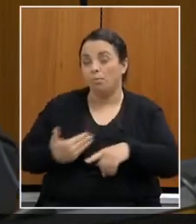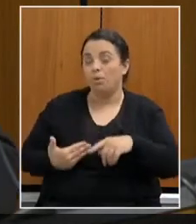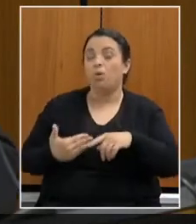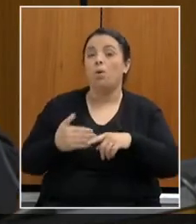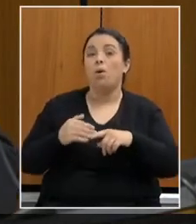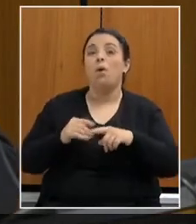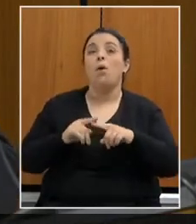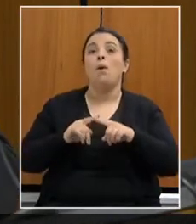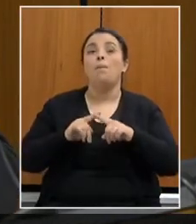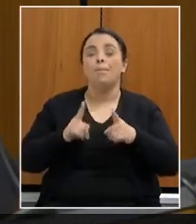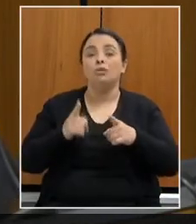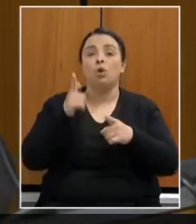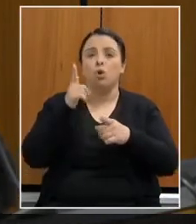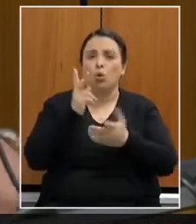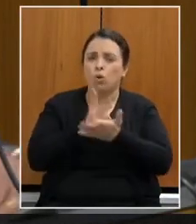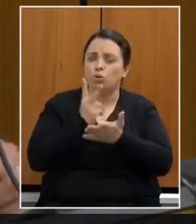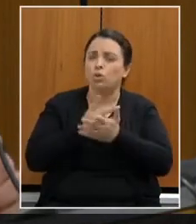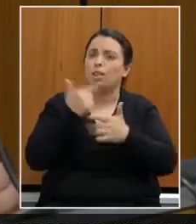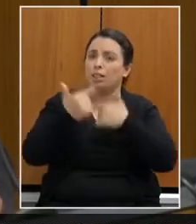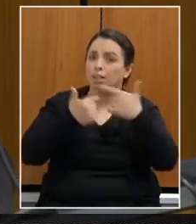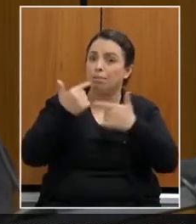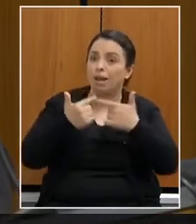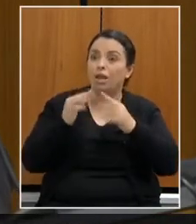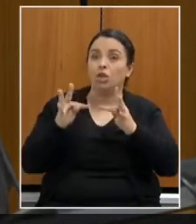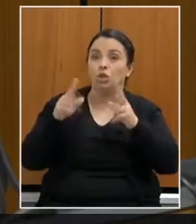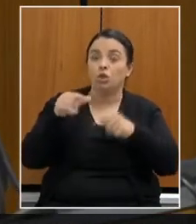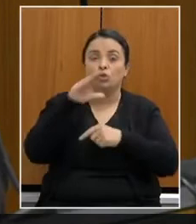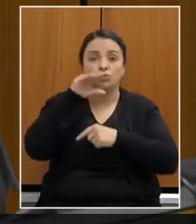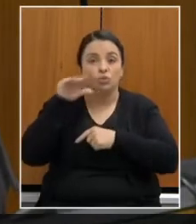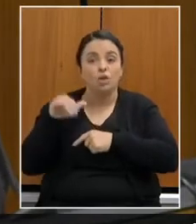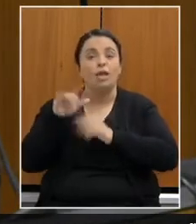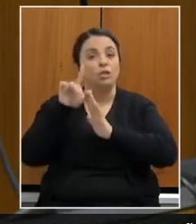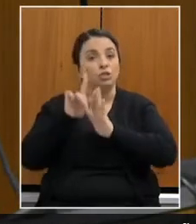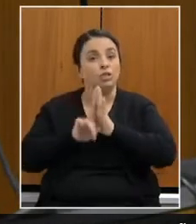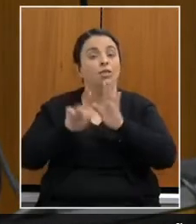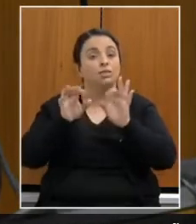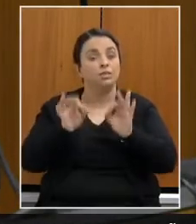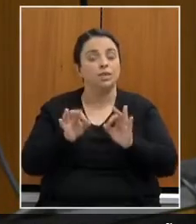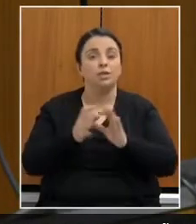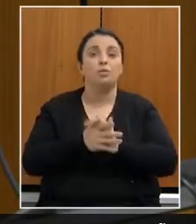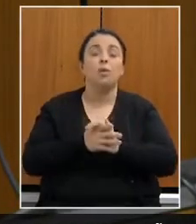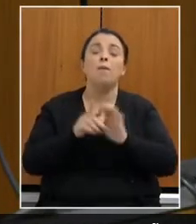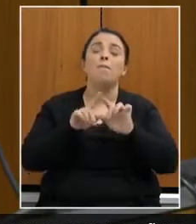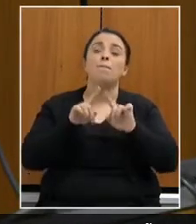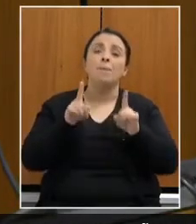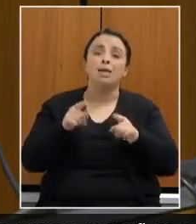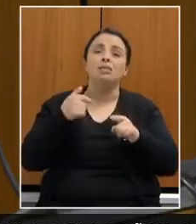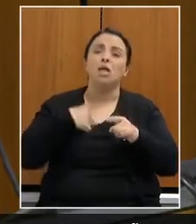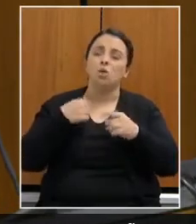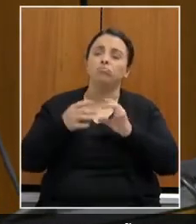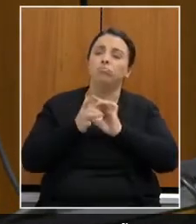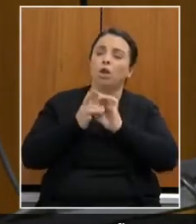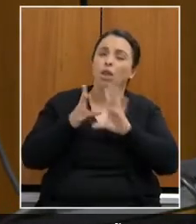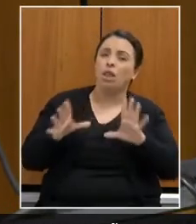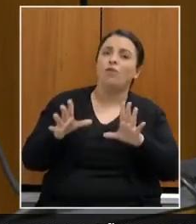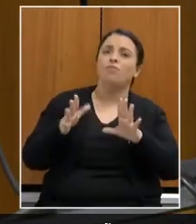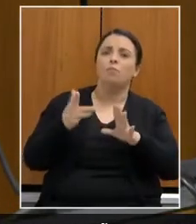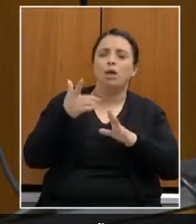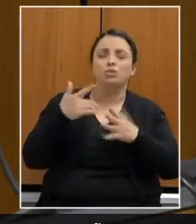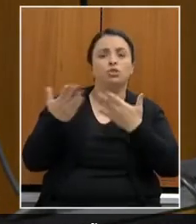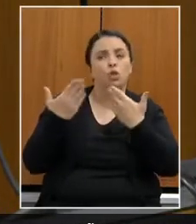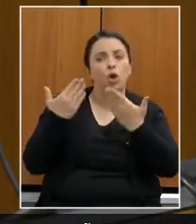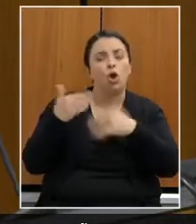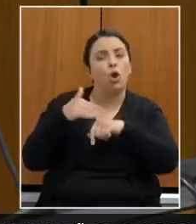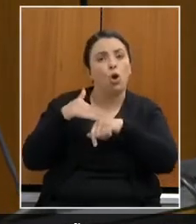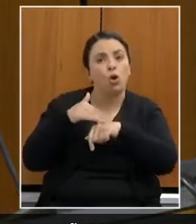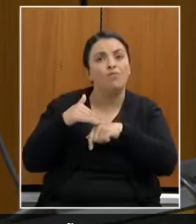mas de qualquer forma deputado Eli eu me ponho à disposição que nós temos que discutir o senhor é peça fundamental deputado aí de Patos de